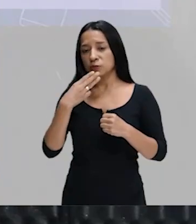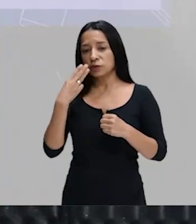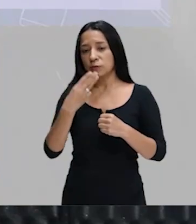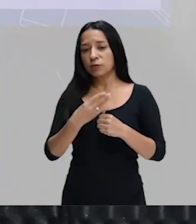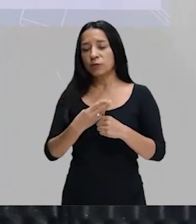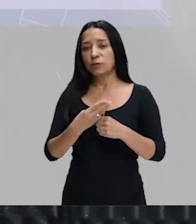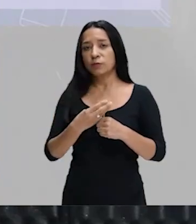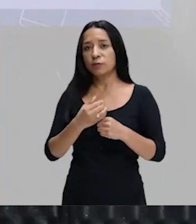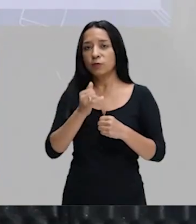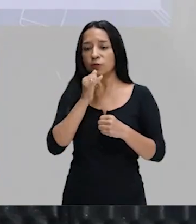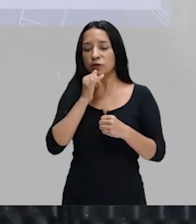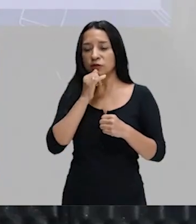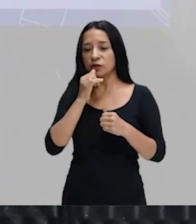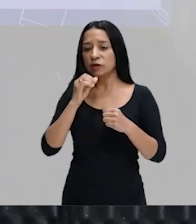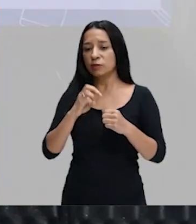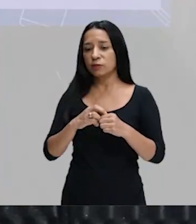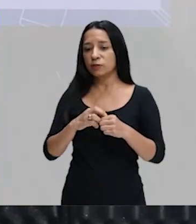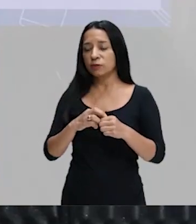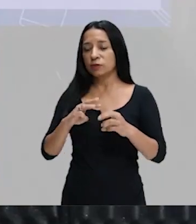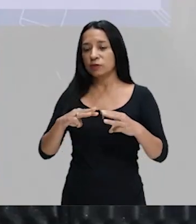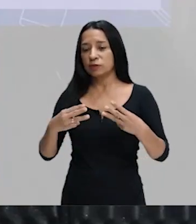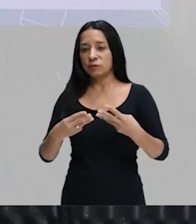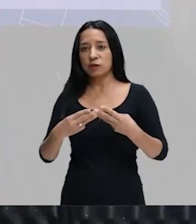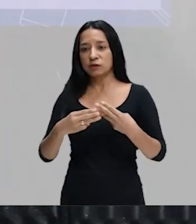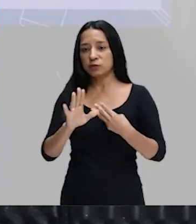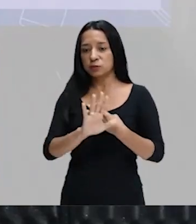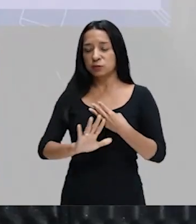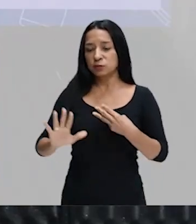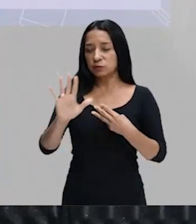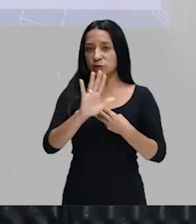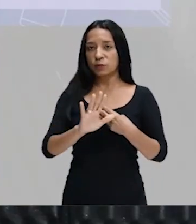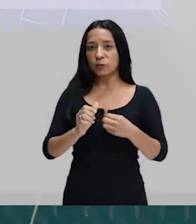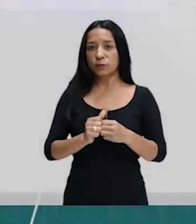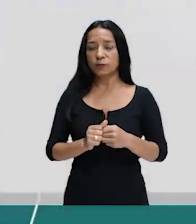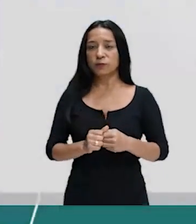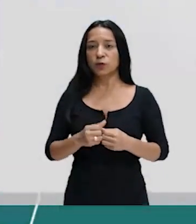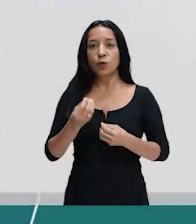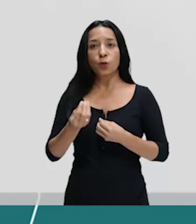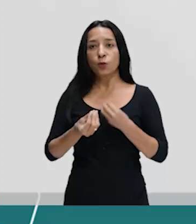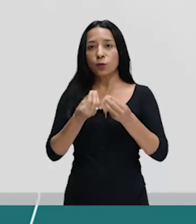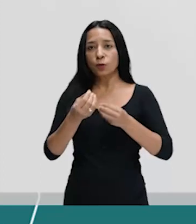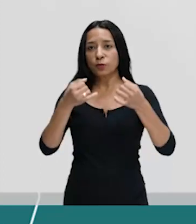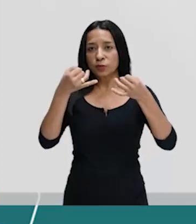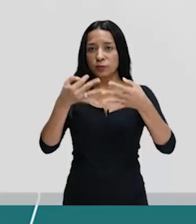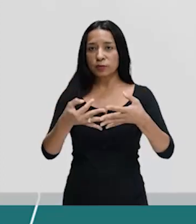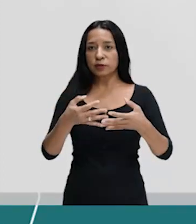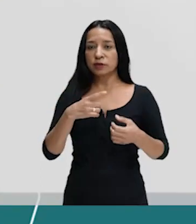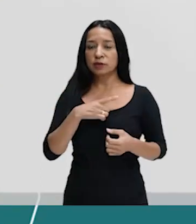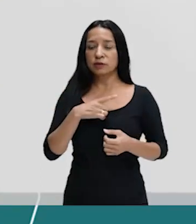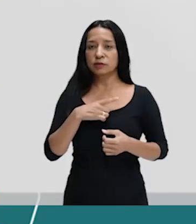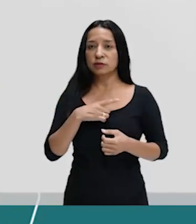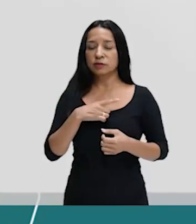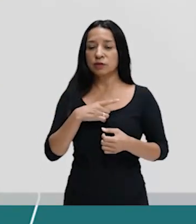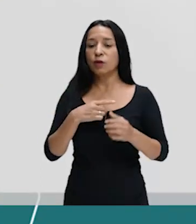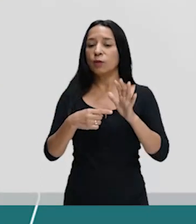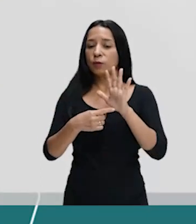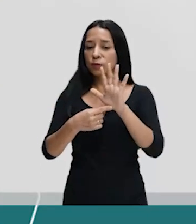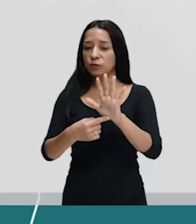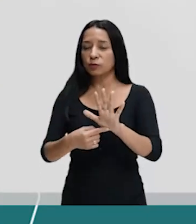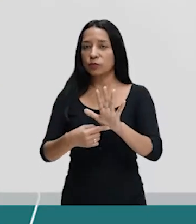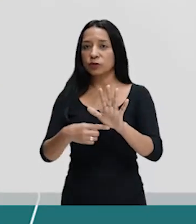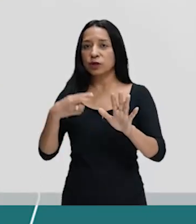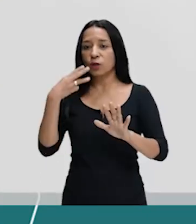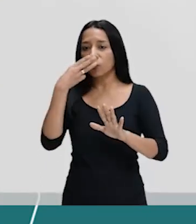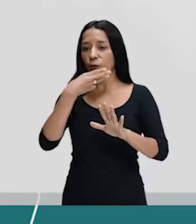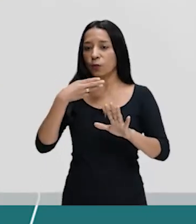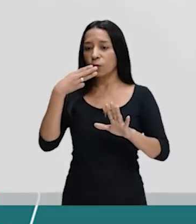das massas em geral, ok? E aí, como eu já falei para vocês, nós podemos citar o açúcar de